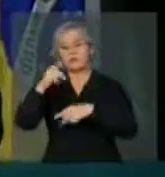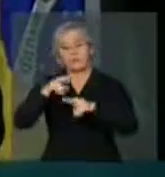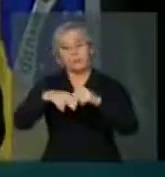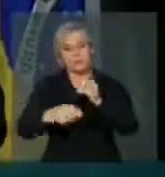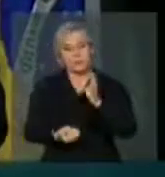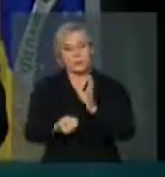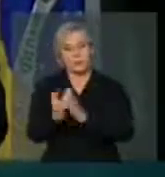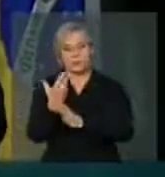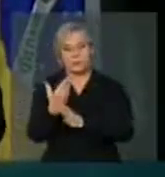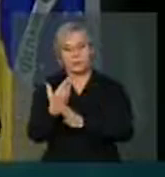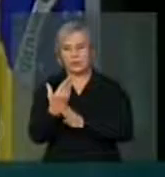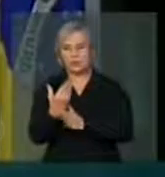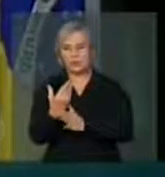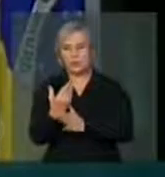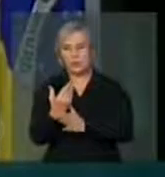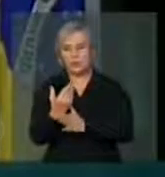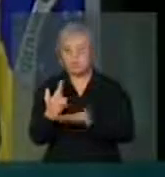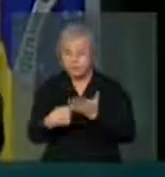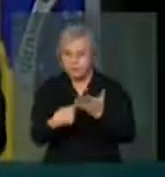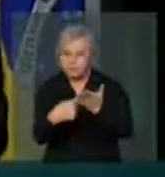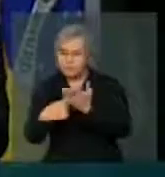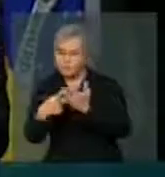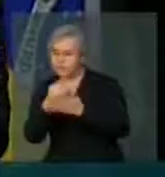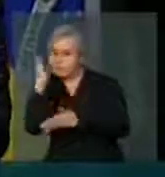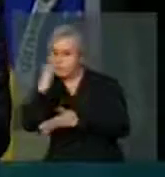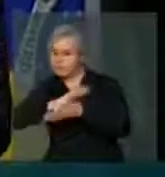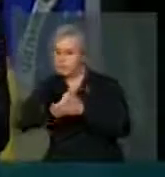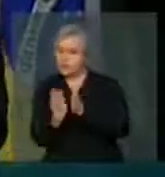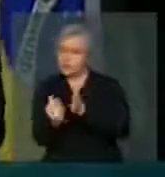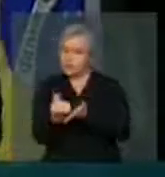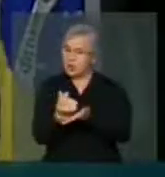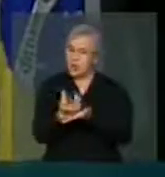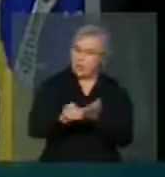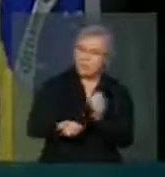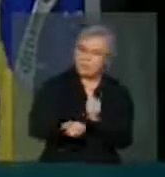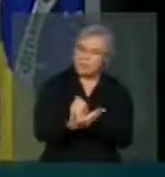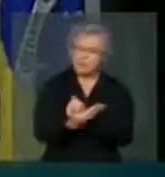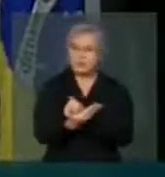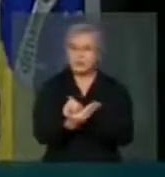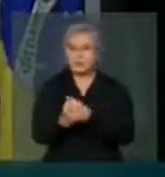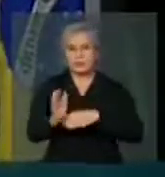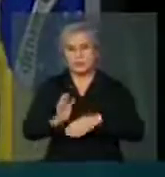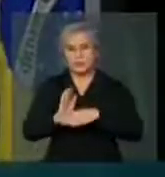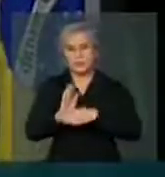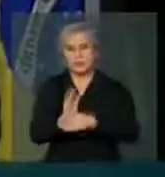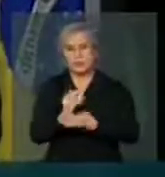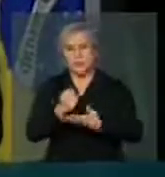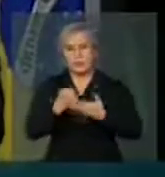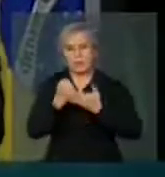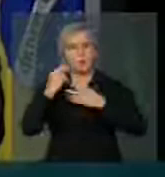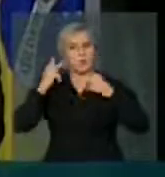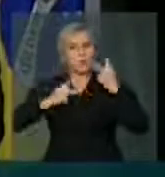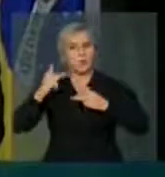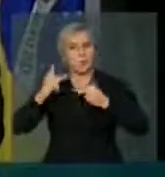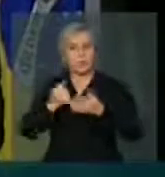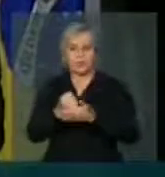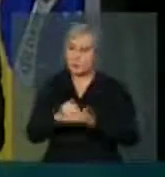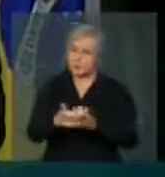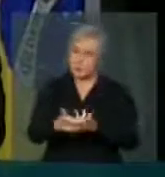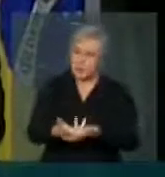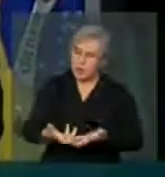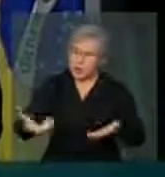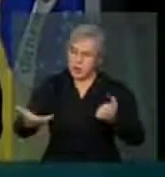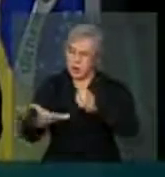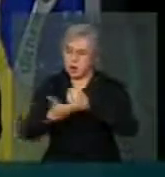esquemas criminosos de desvio de dinheiro público. Dinheiro que serviu para financiar os apoios políticos, ampliar sua